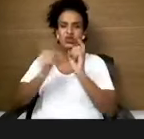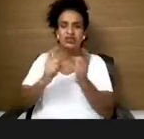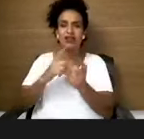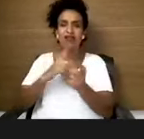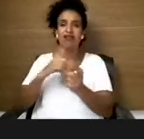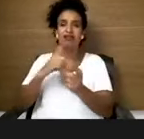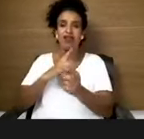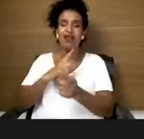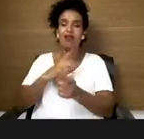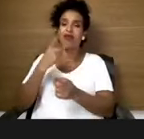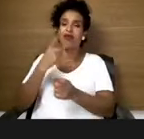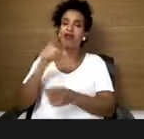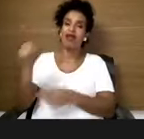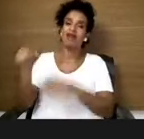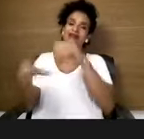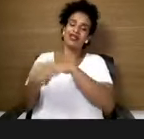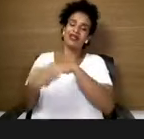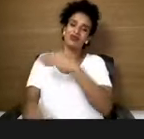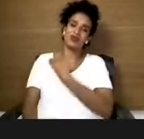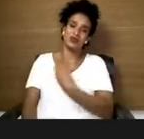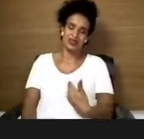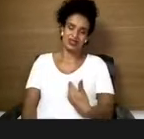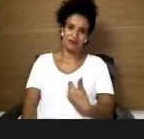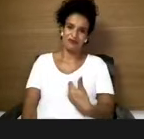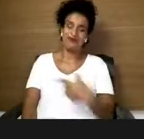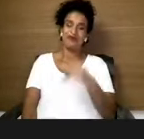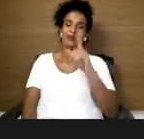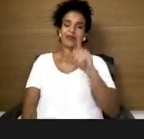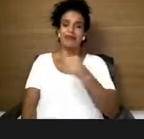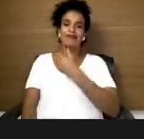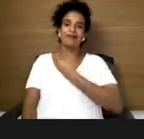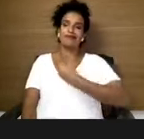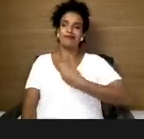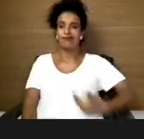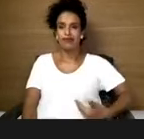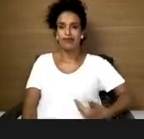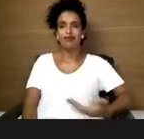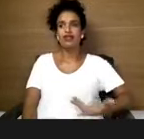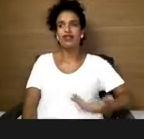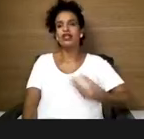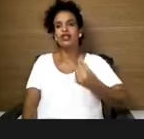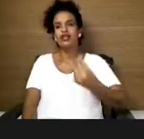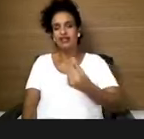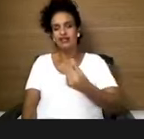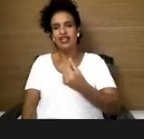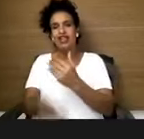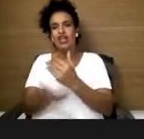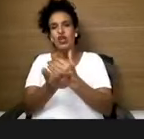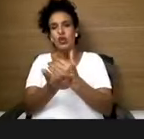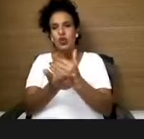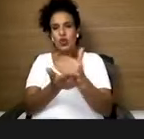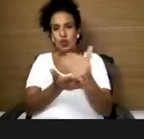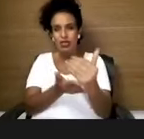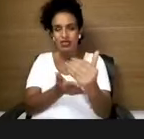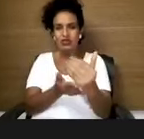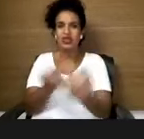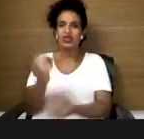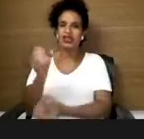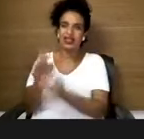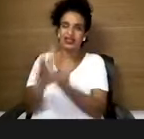governo. Então, é um governo que, desde a sua instalação constitucional, né,